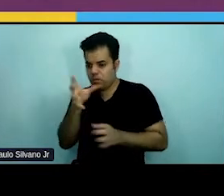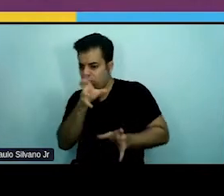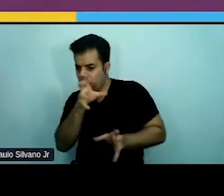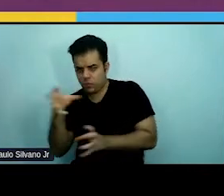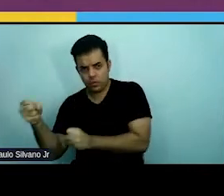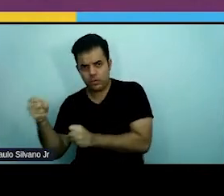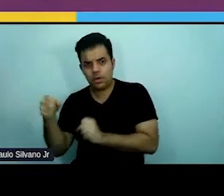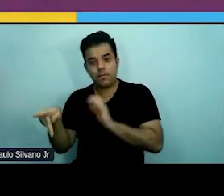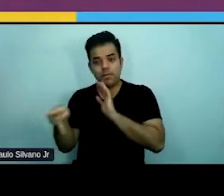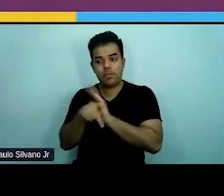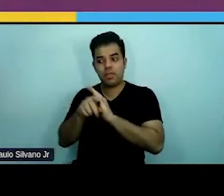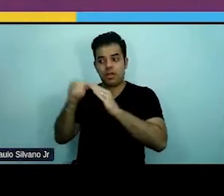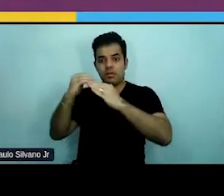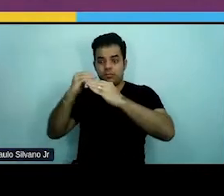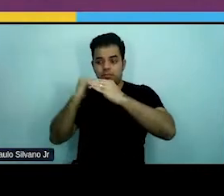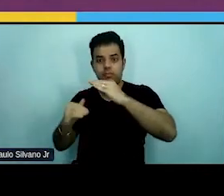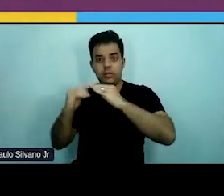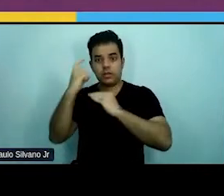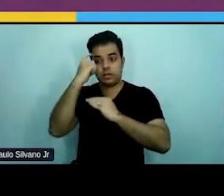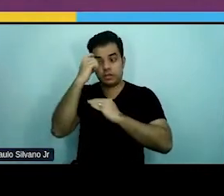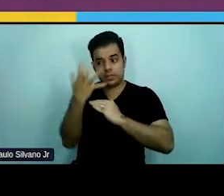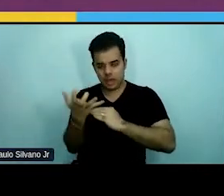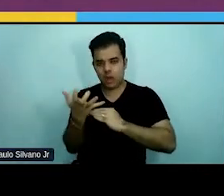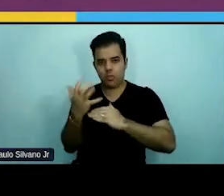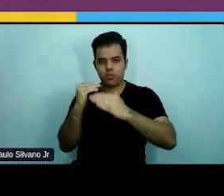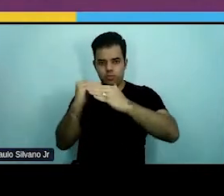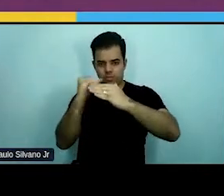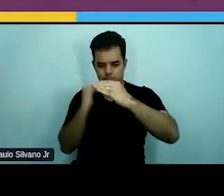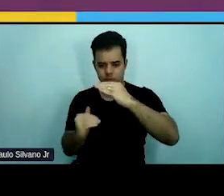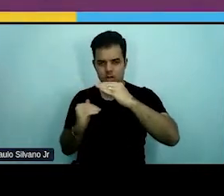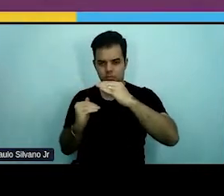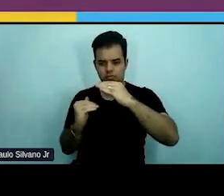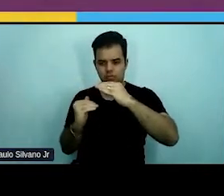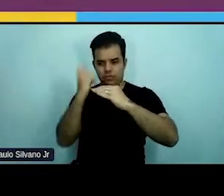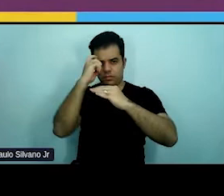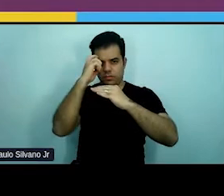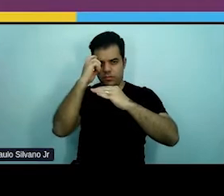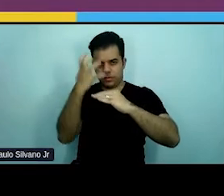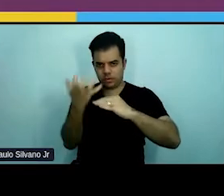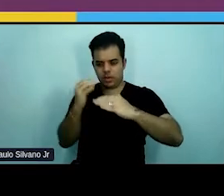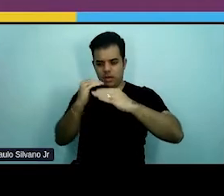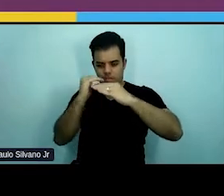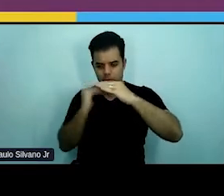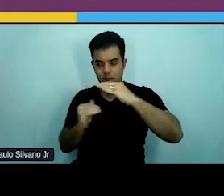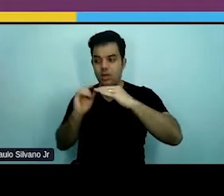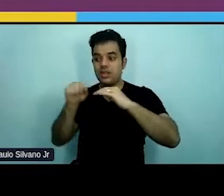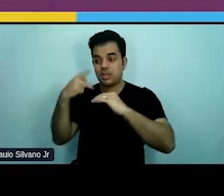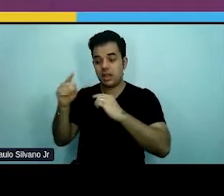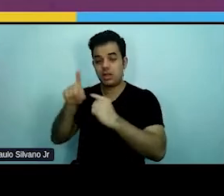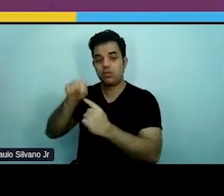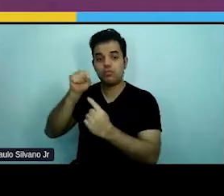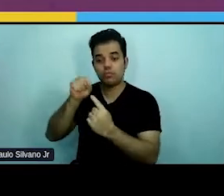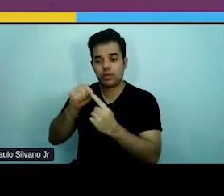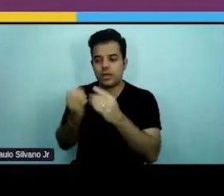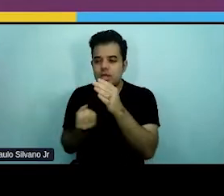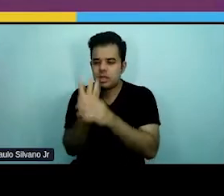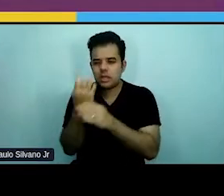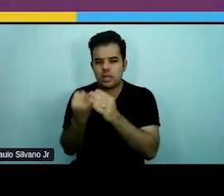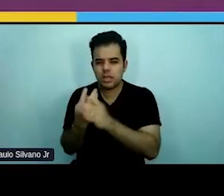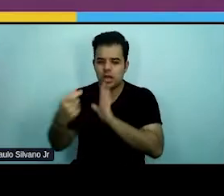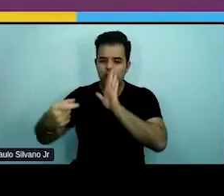é um subcampo, né, da inteligência artificial, né, cujo o objetivo, né, ela é construir programas